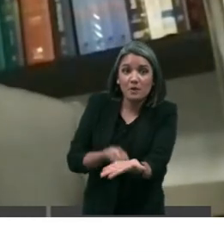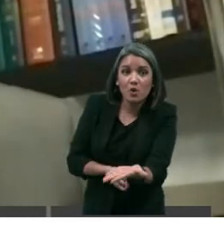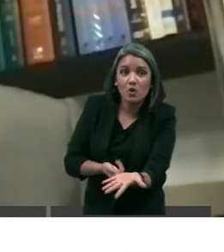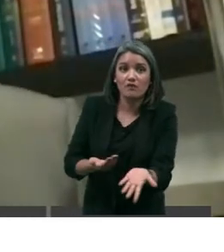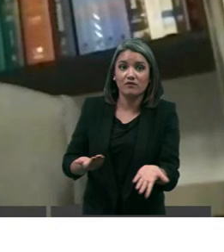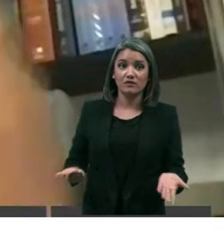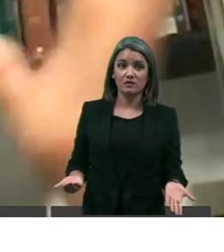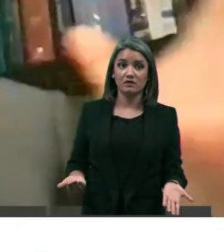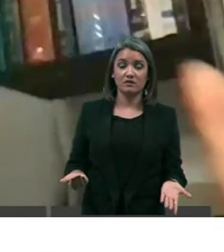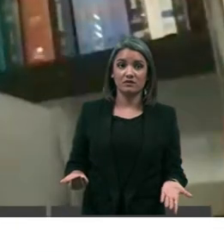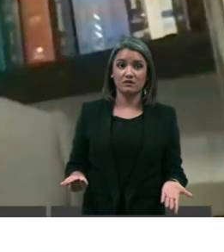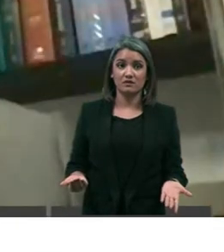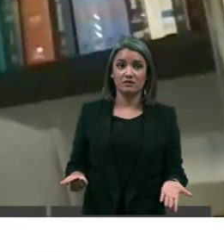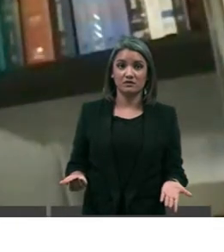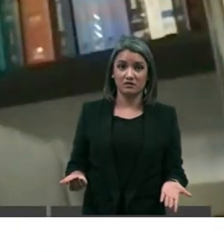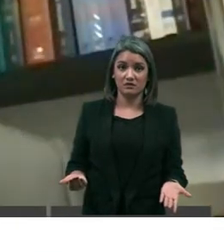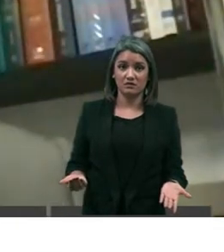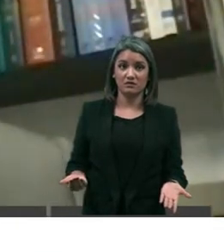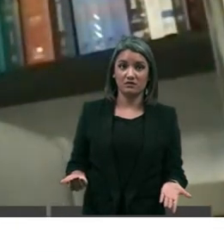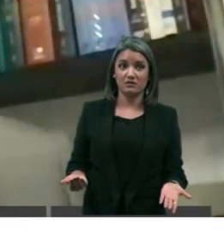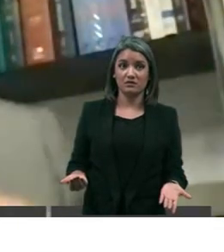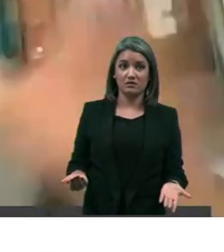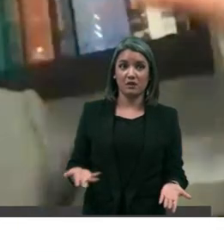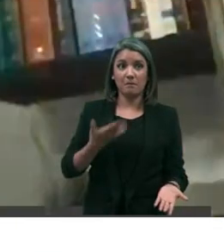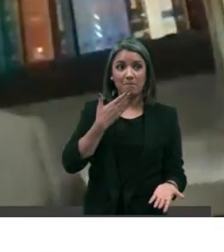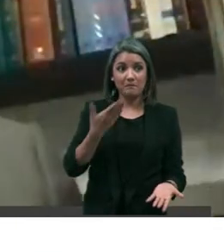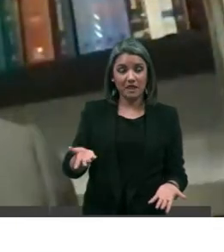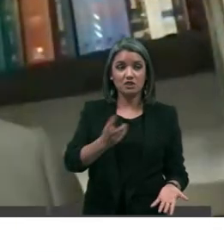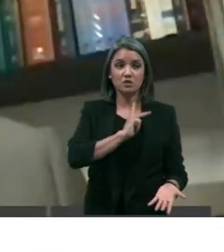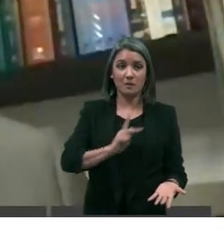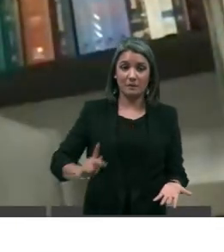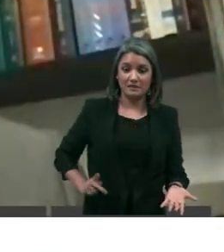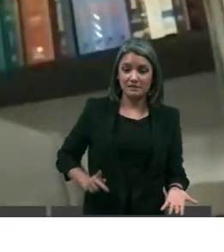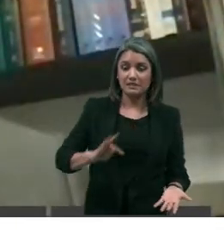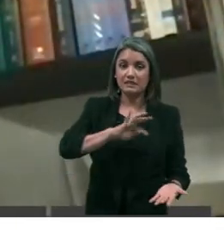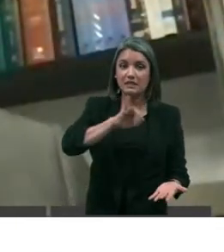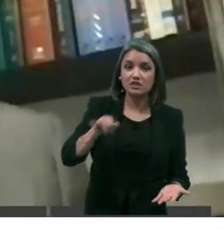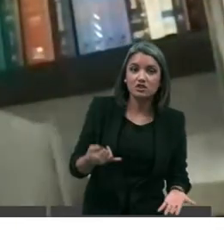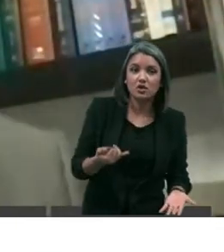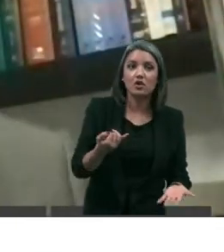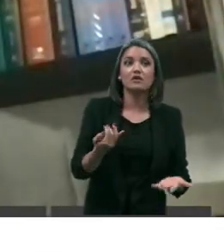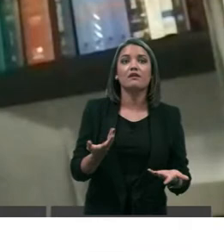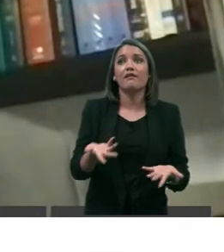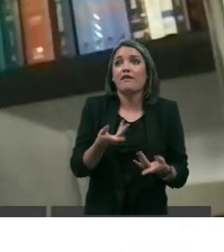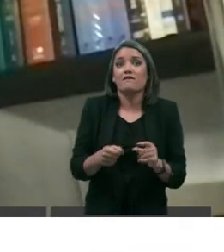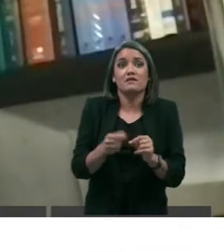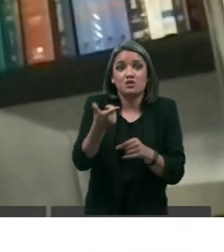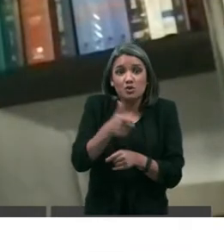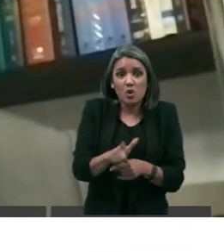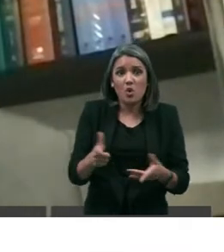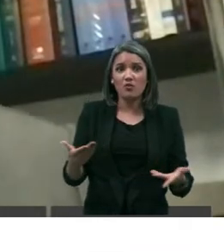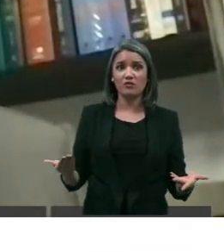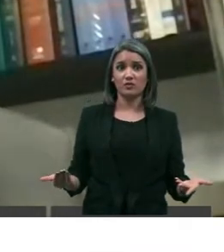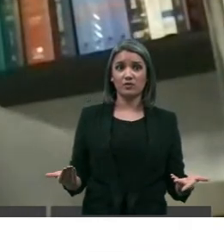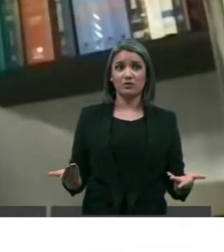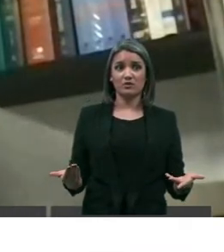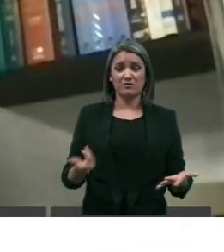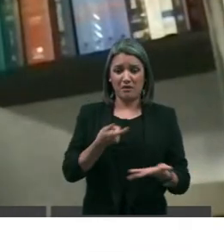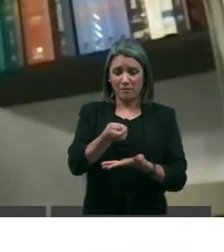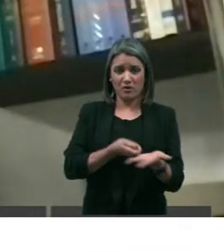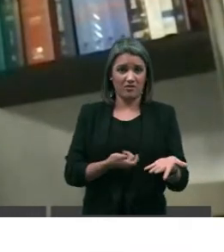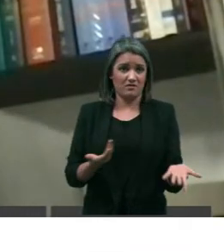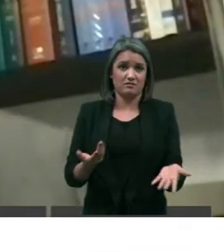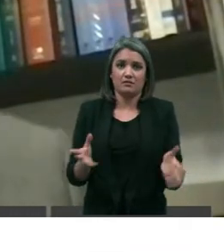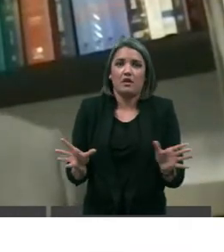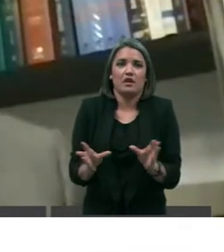junto ao presidente do Tribunal de Justiça. Faz uma banca e querem fazer um novo certame, o que é um absurdo. Em síntese, é